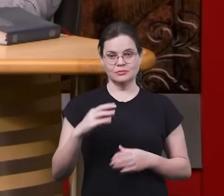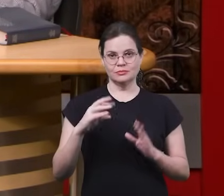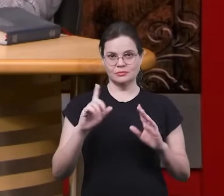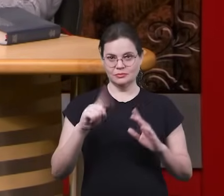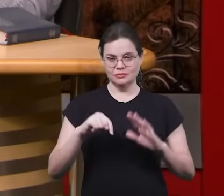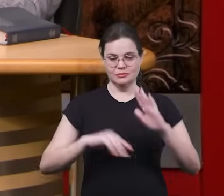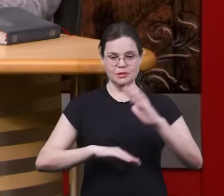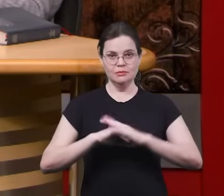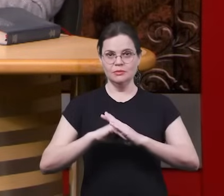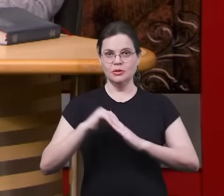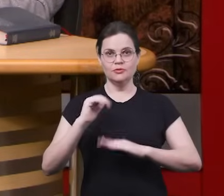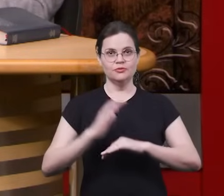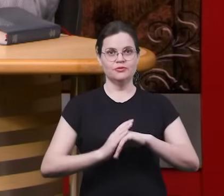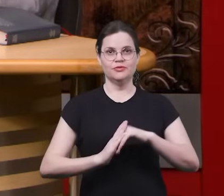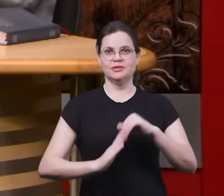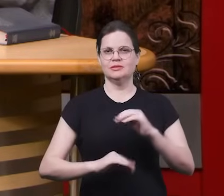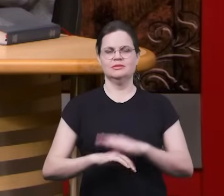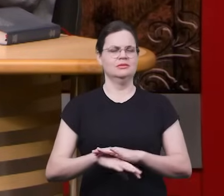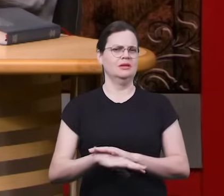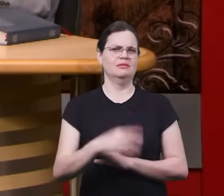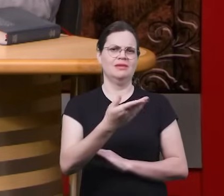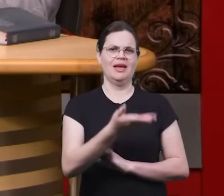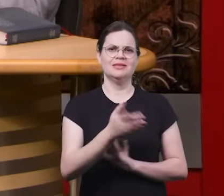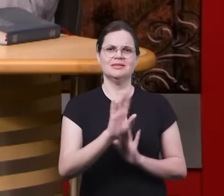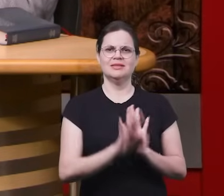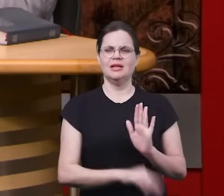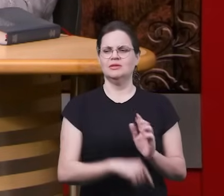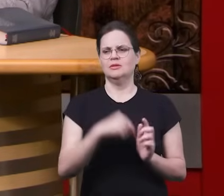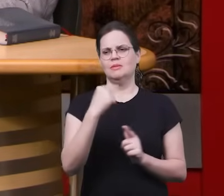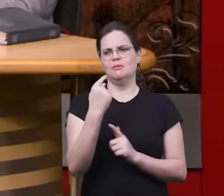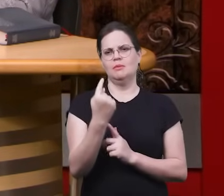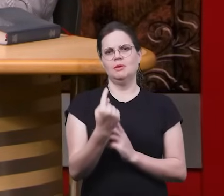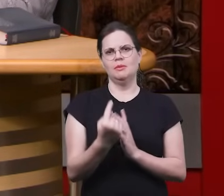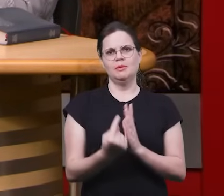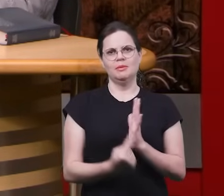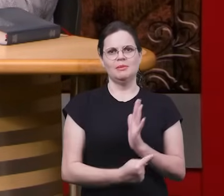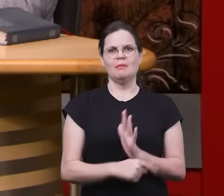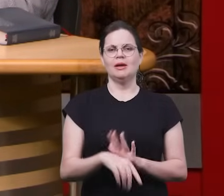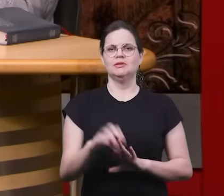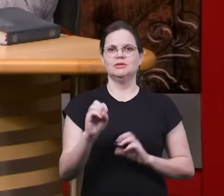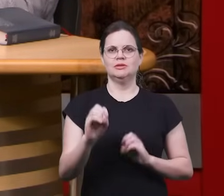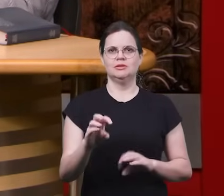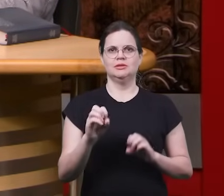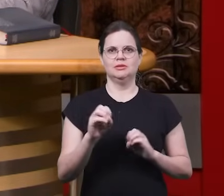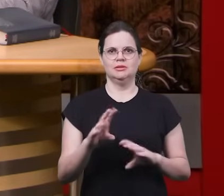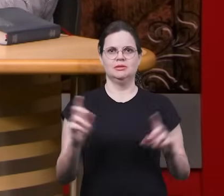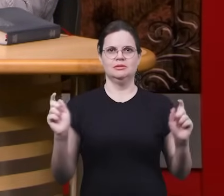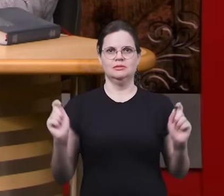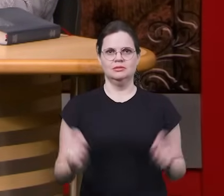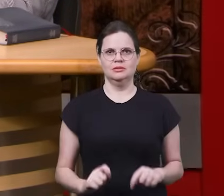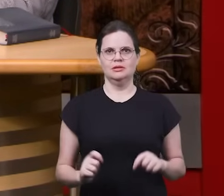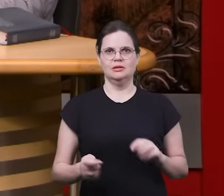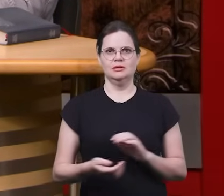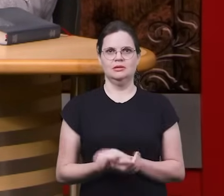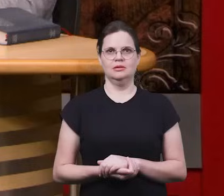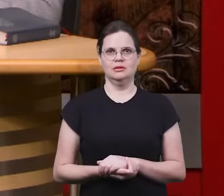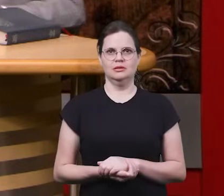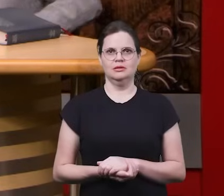que é profissão, há uma série de ensinos com relação a isso, com